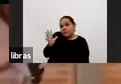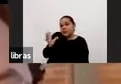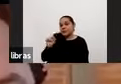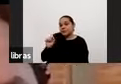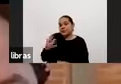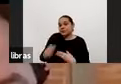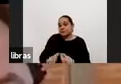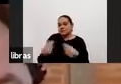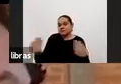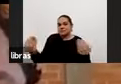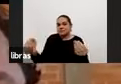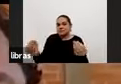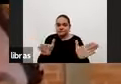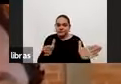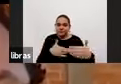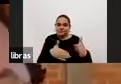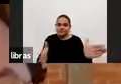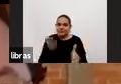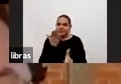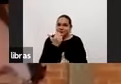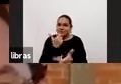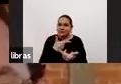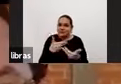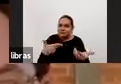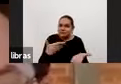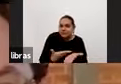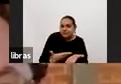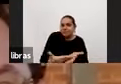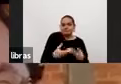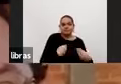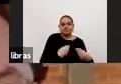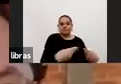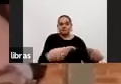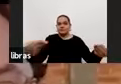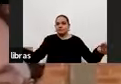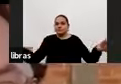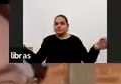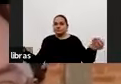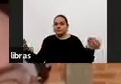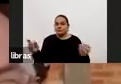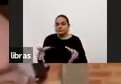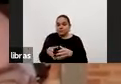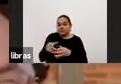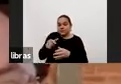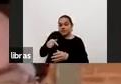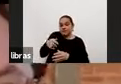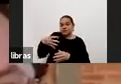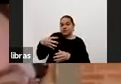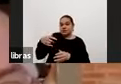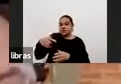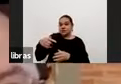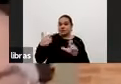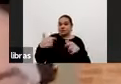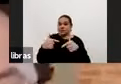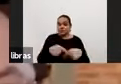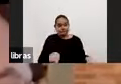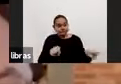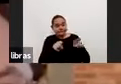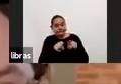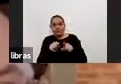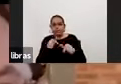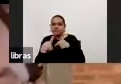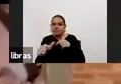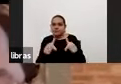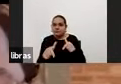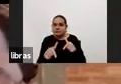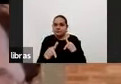das cestas básicas. Aí se iniciou, né, então a entrega das cestas básicas dos 747 trabalhadores que foram readmitidos, né. É uma ação